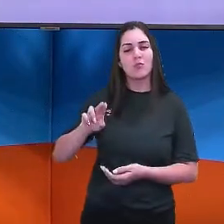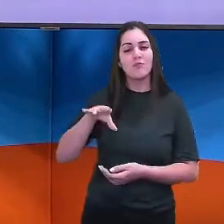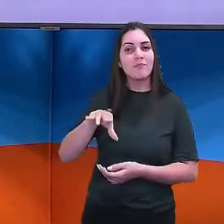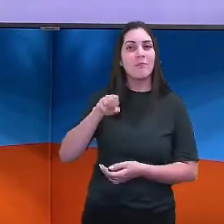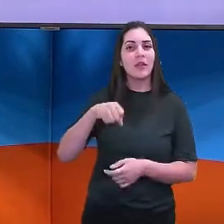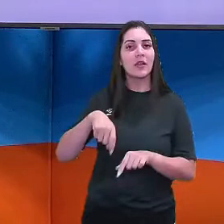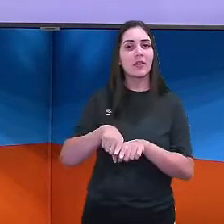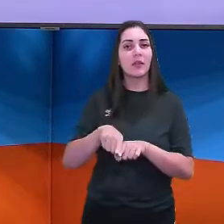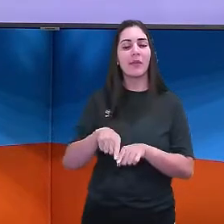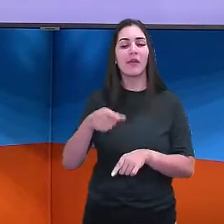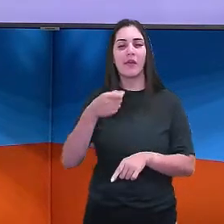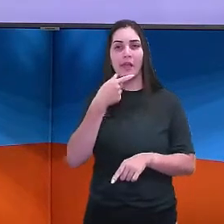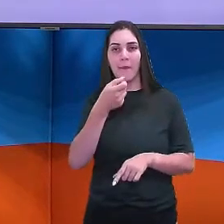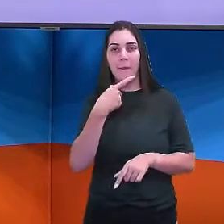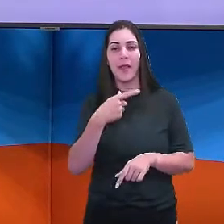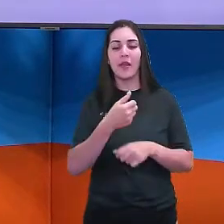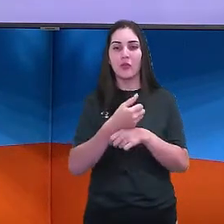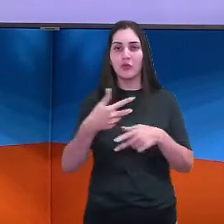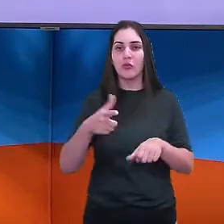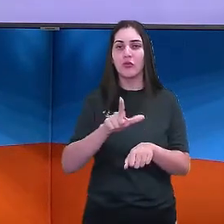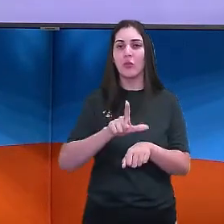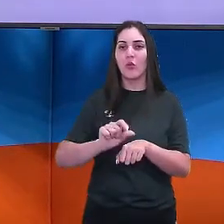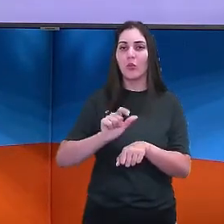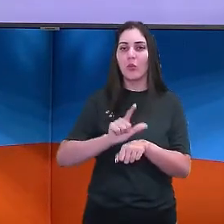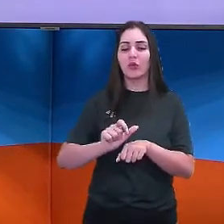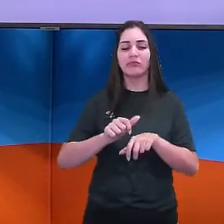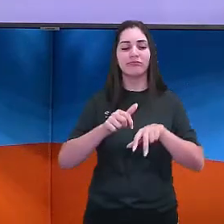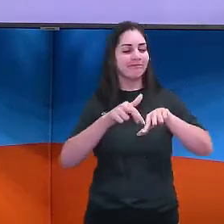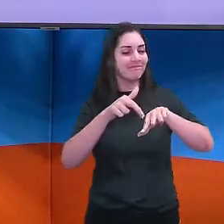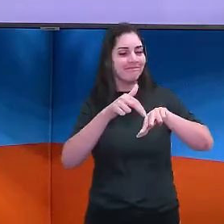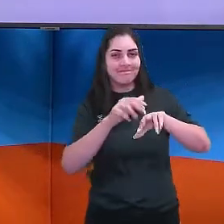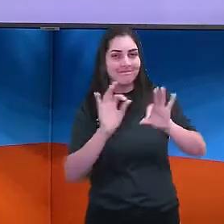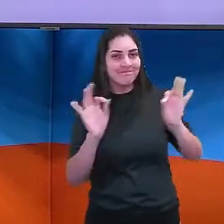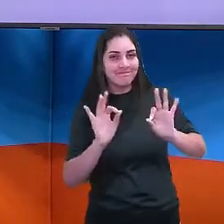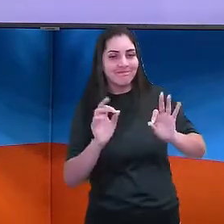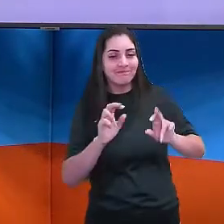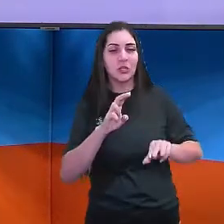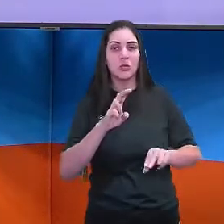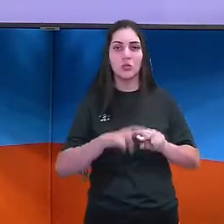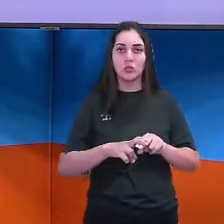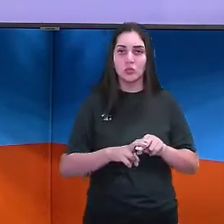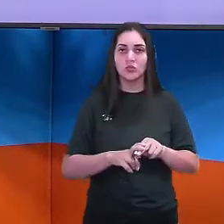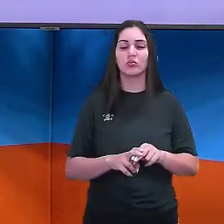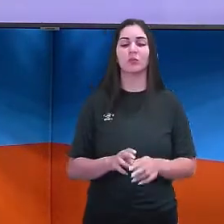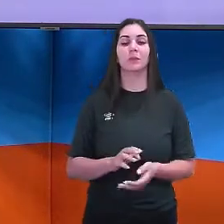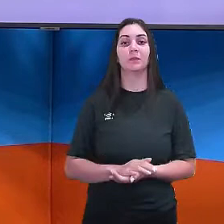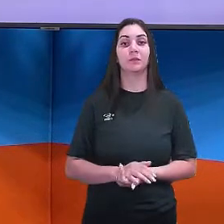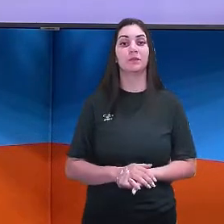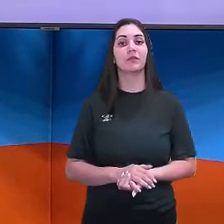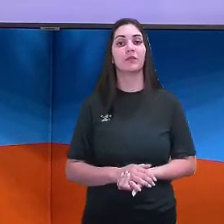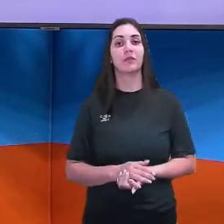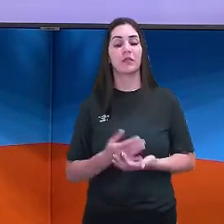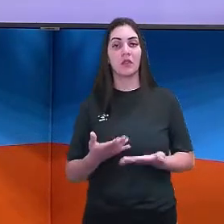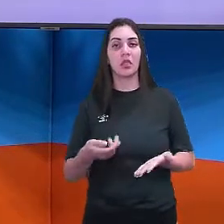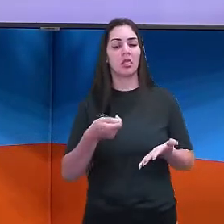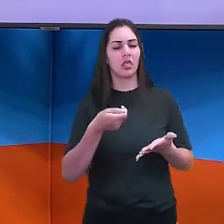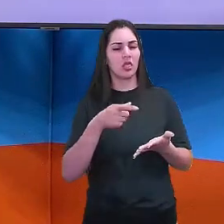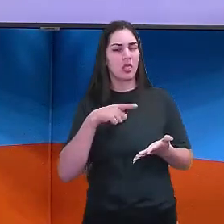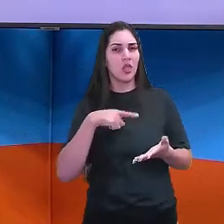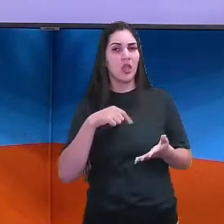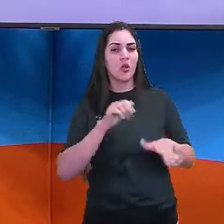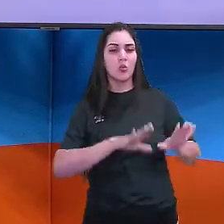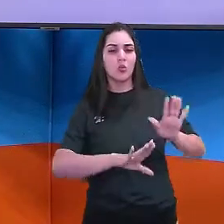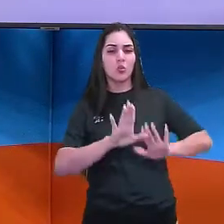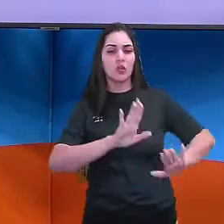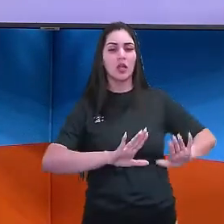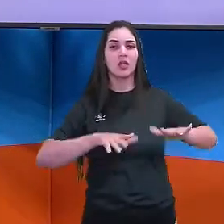remédios, produtos de limpeza, não subir em superfícies altas utilizando escadas ou cadeiras, né? Ter bastante cuidado